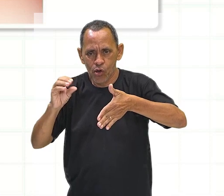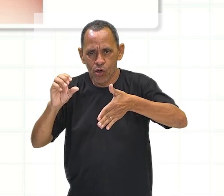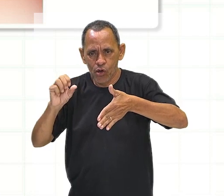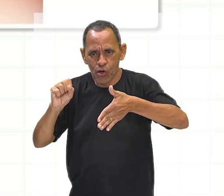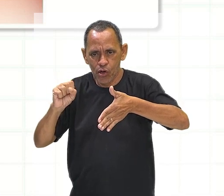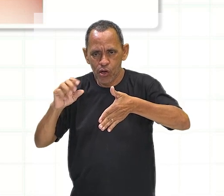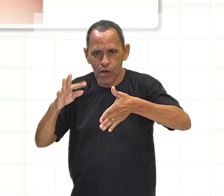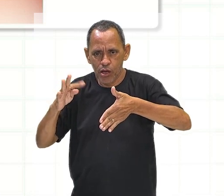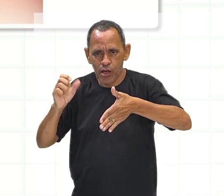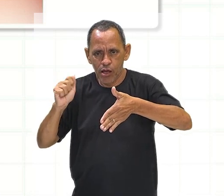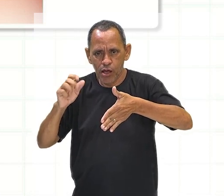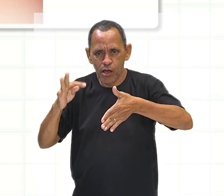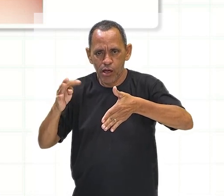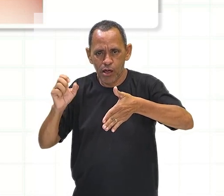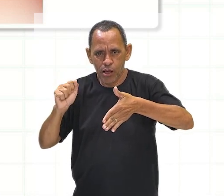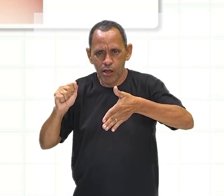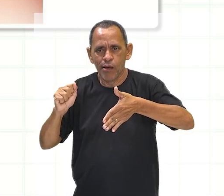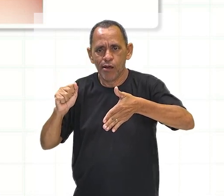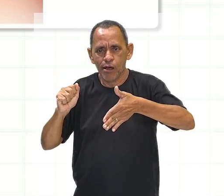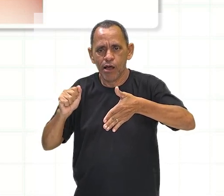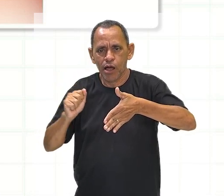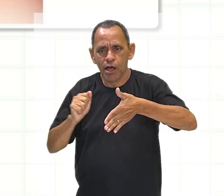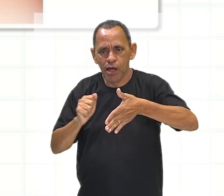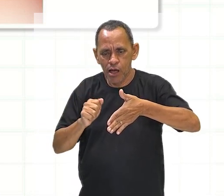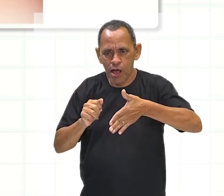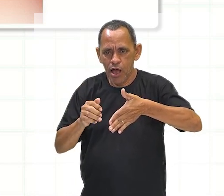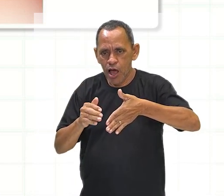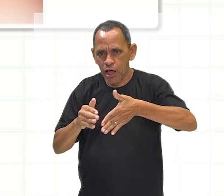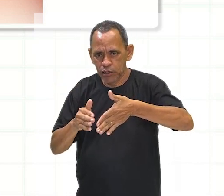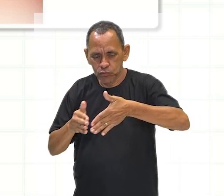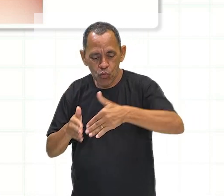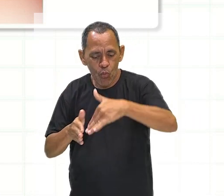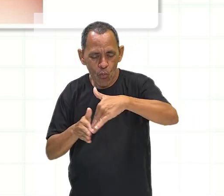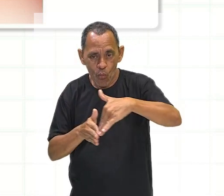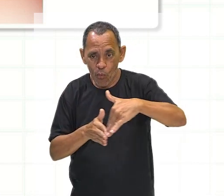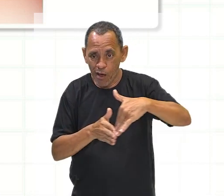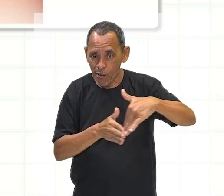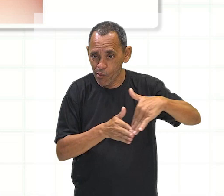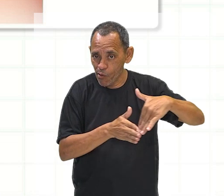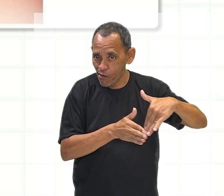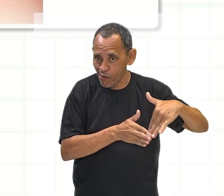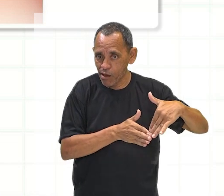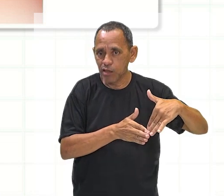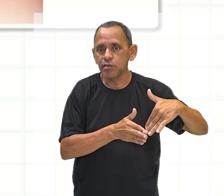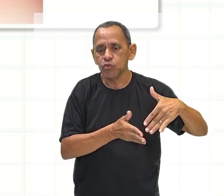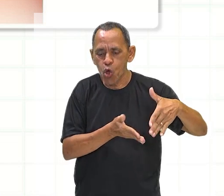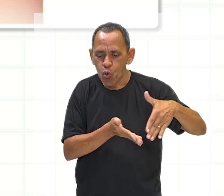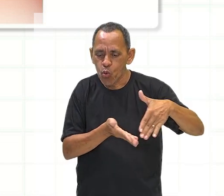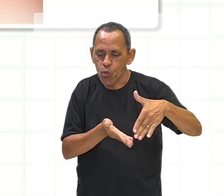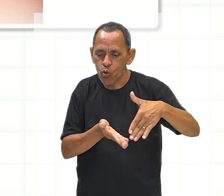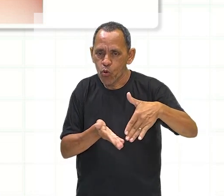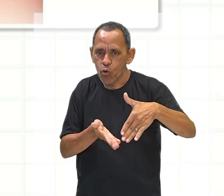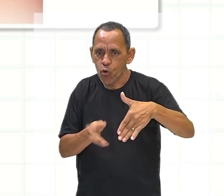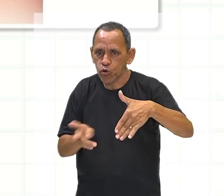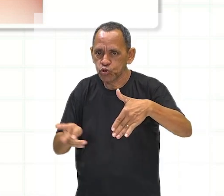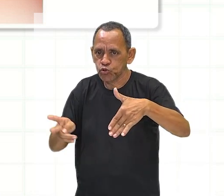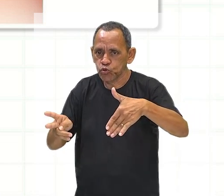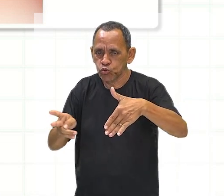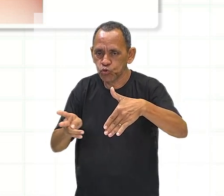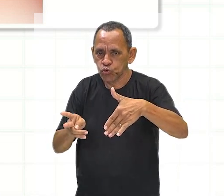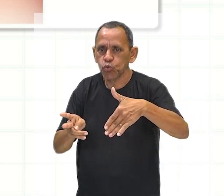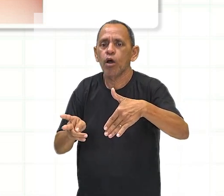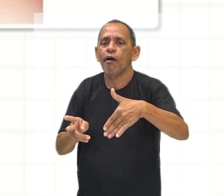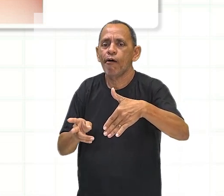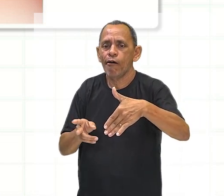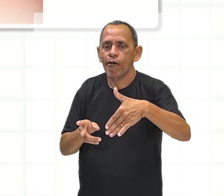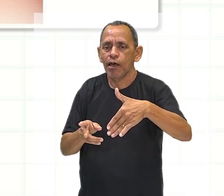próstata. Vamos voltar aqui à nossa imagem. Olha só, começa aqui na bexiga, atravessa a próstata até a ponta